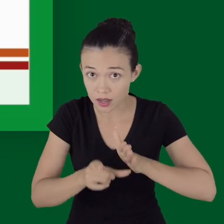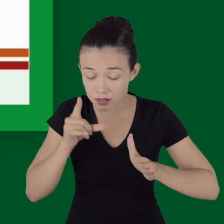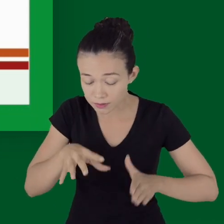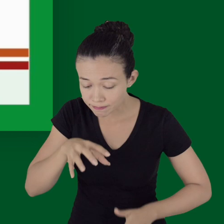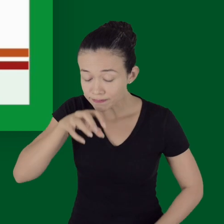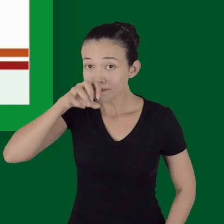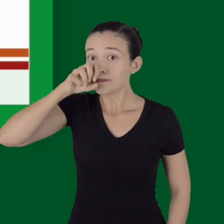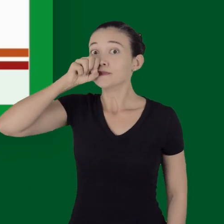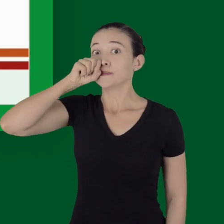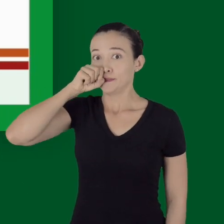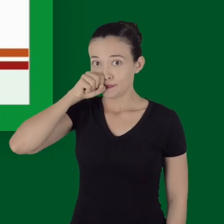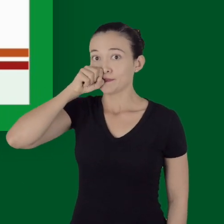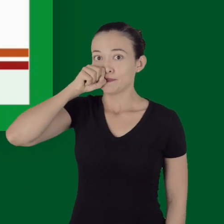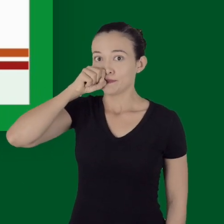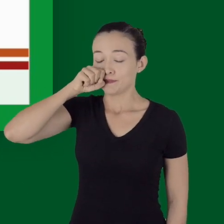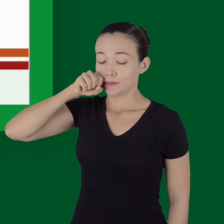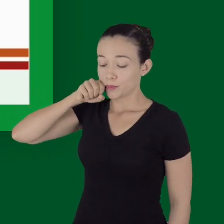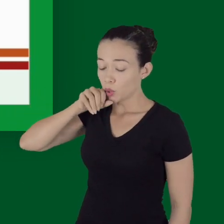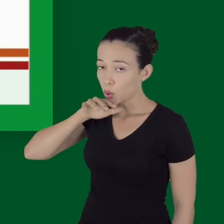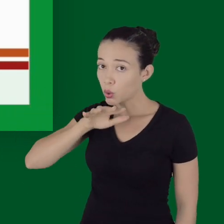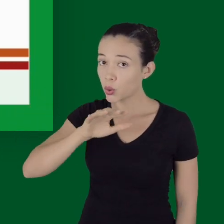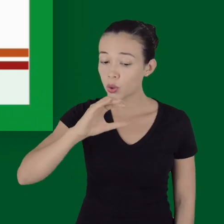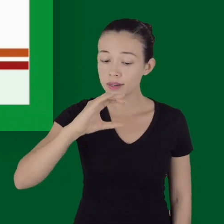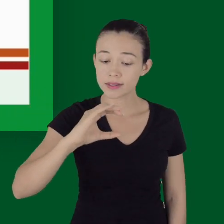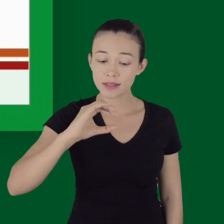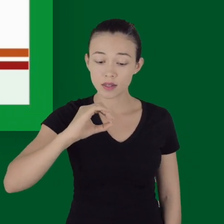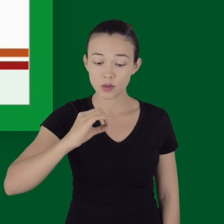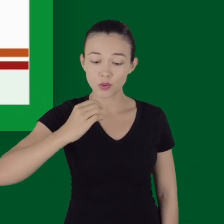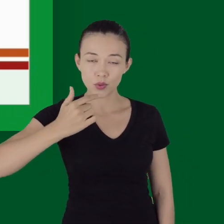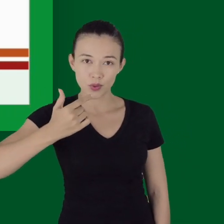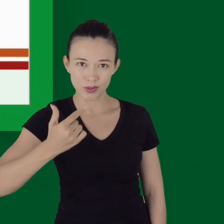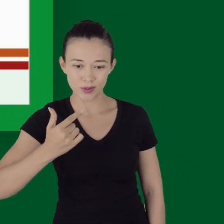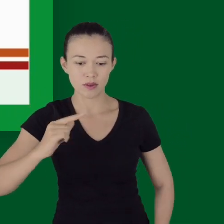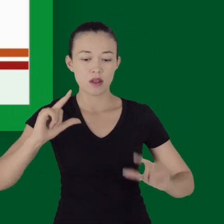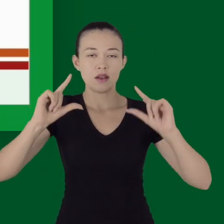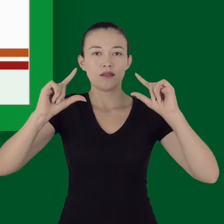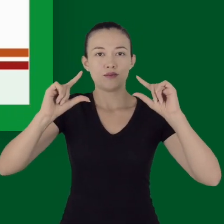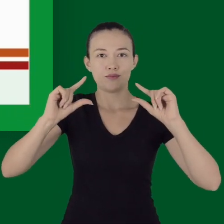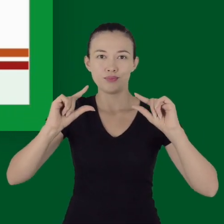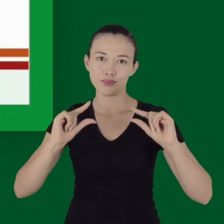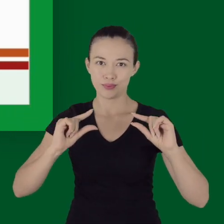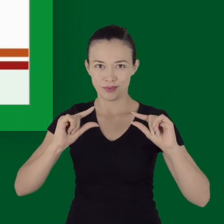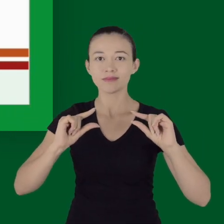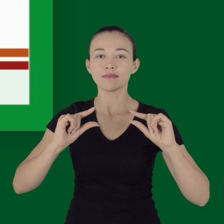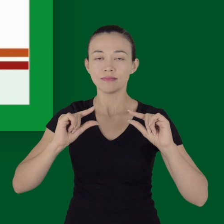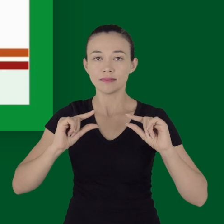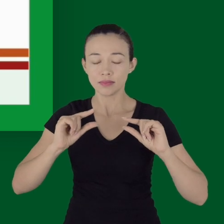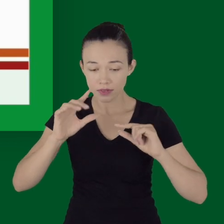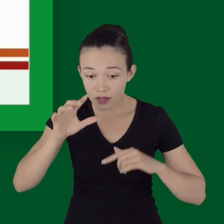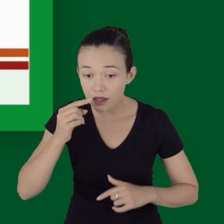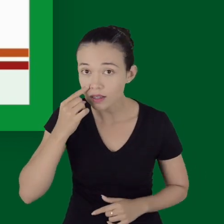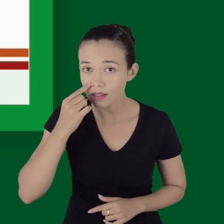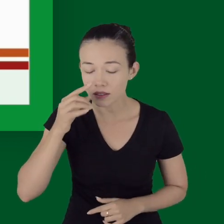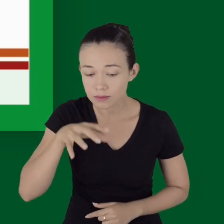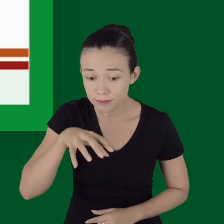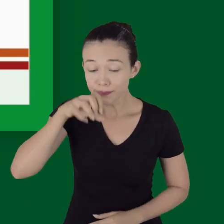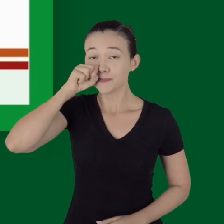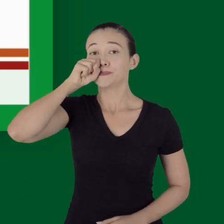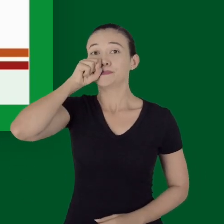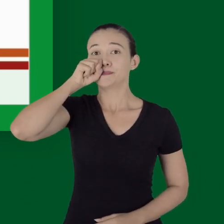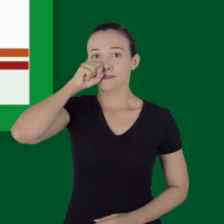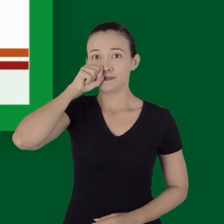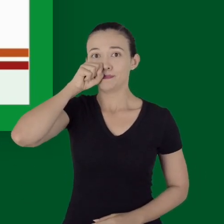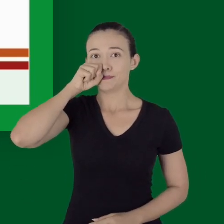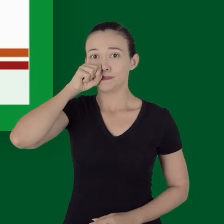fazer algum mergulho em apneia, né? Então ele vai diminuir a concentração de CO2, inibindo assim